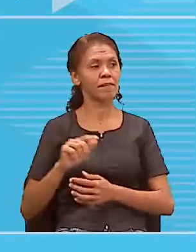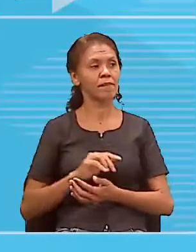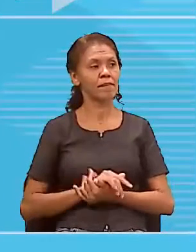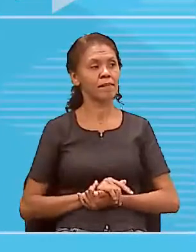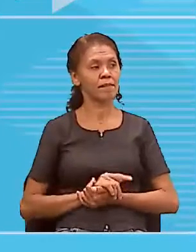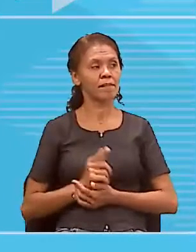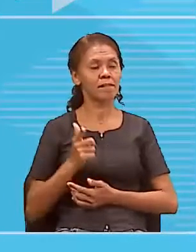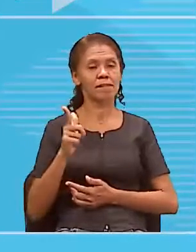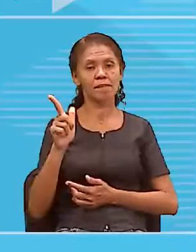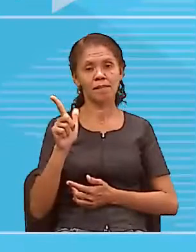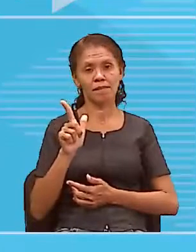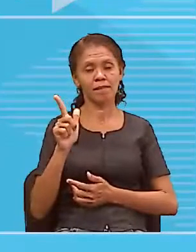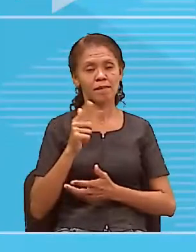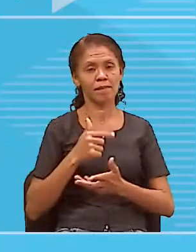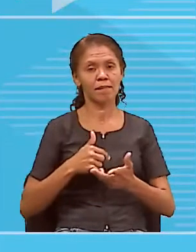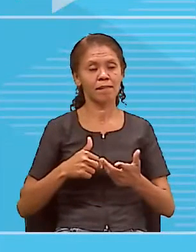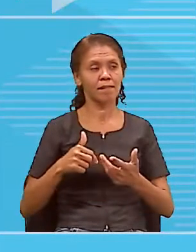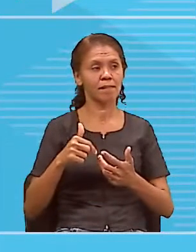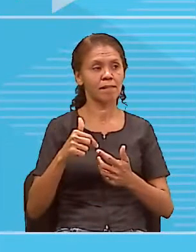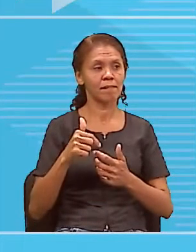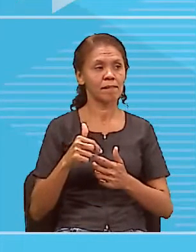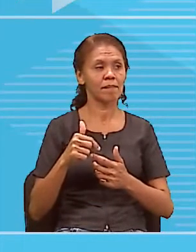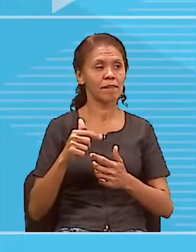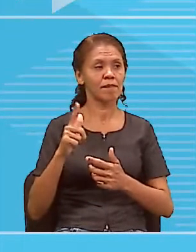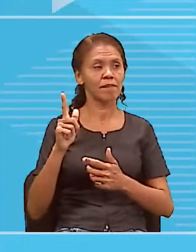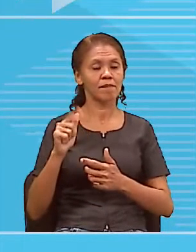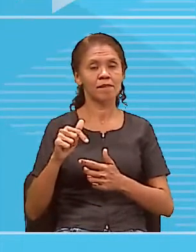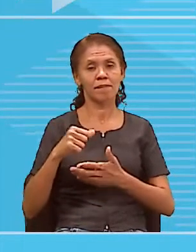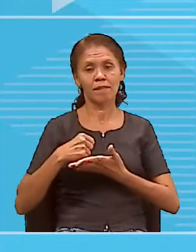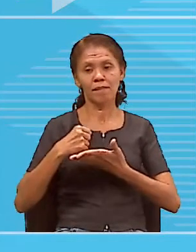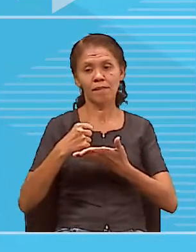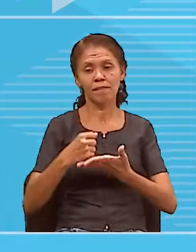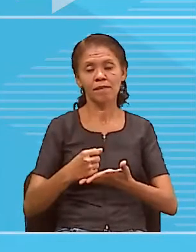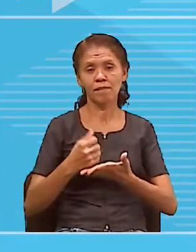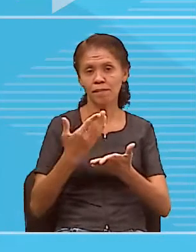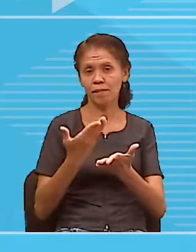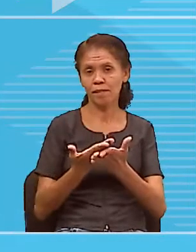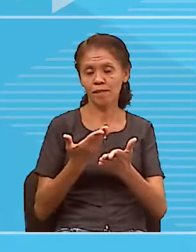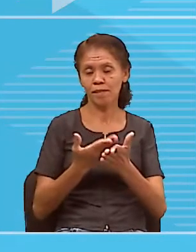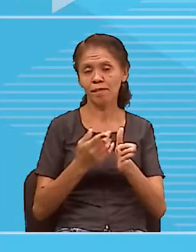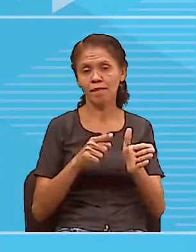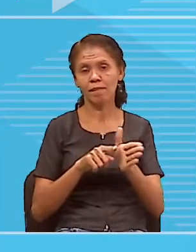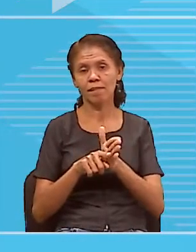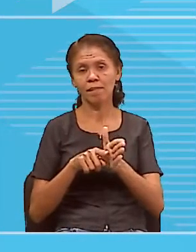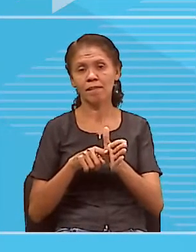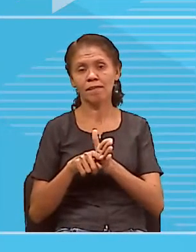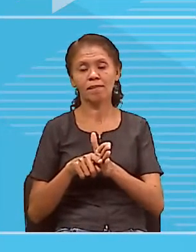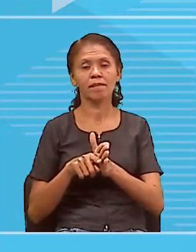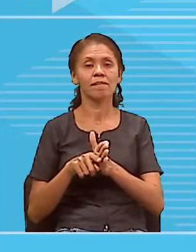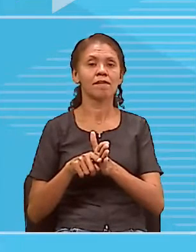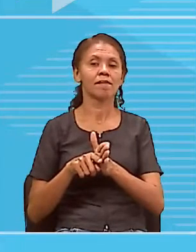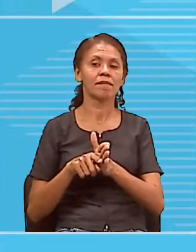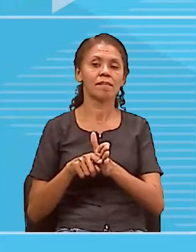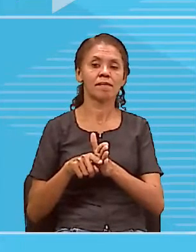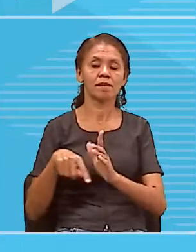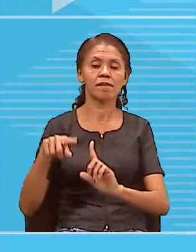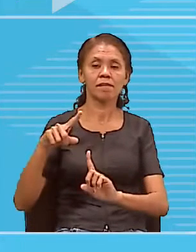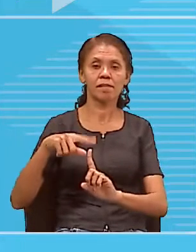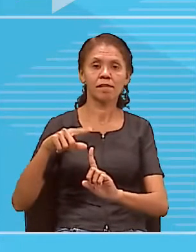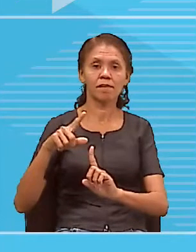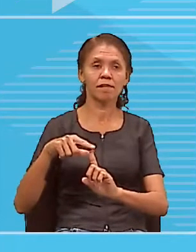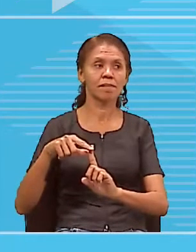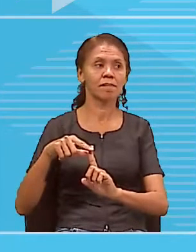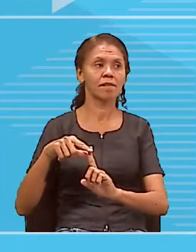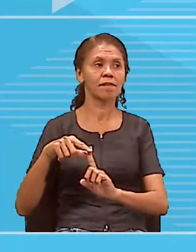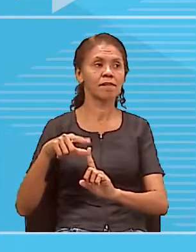um outro fenômeno que só ajudou ainda mais a comprovar esse comportamento é o fenômeno